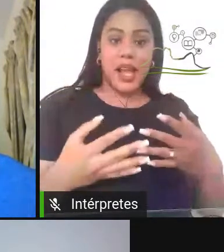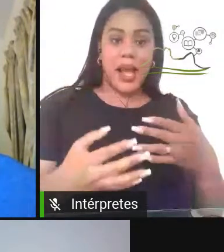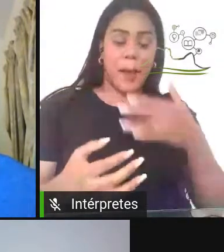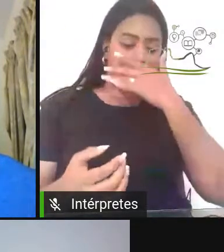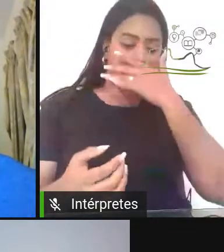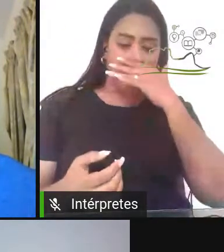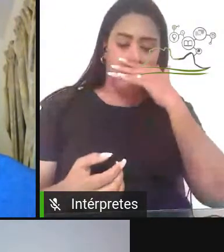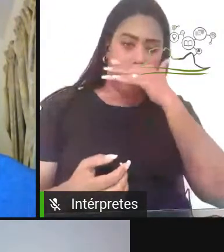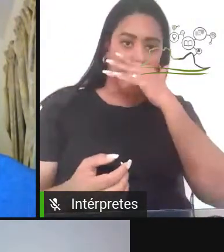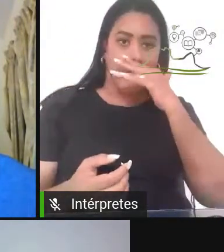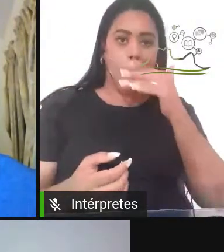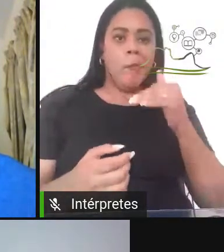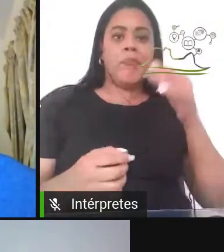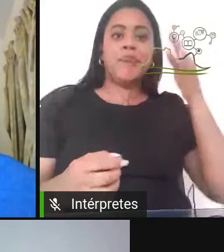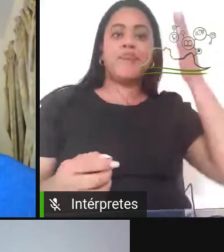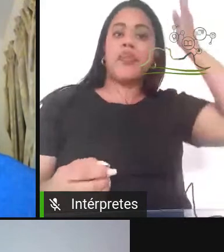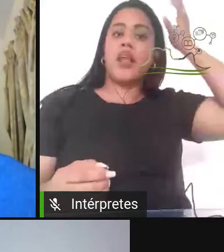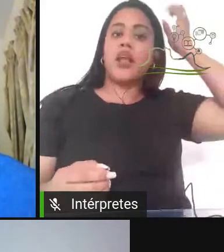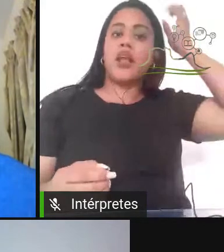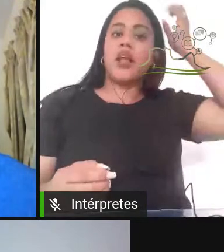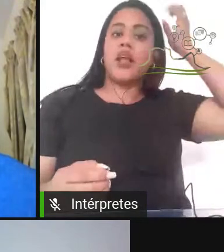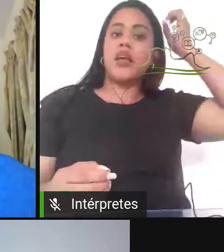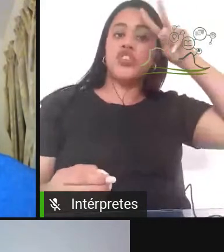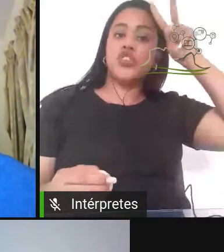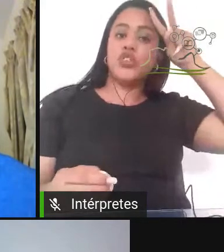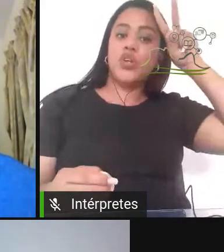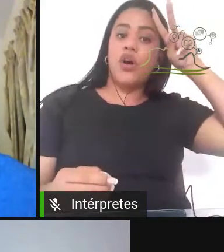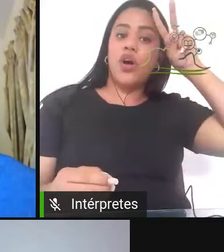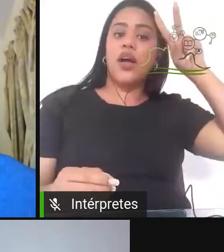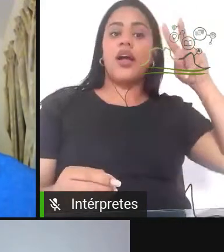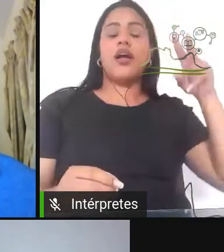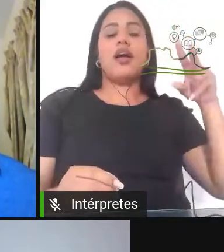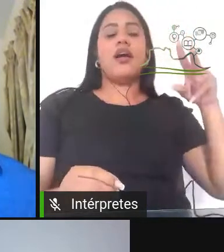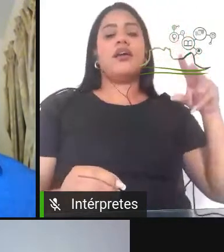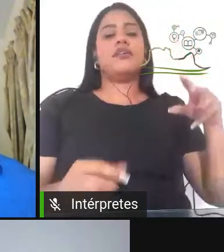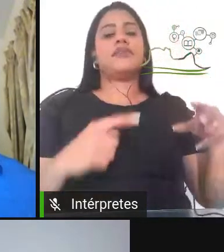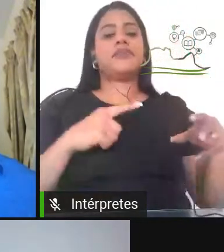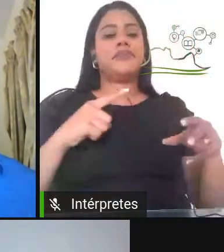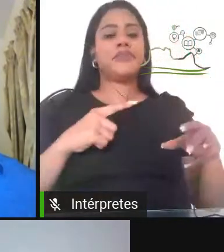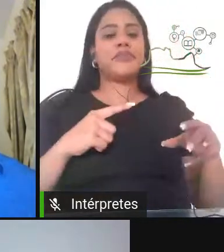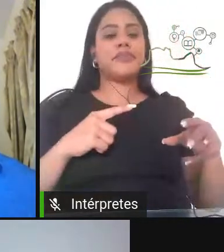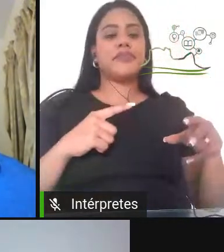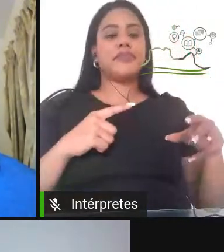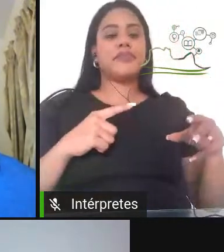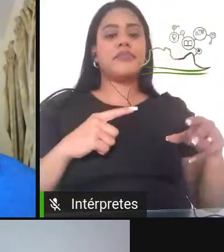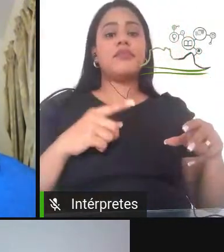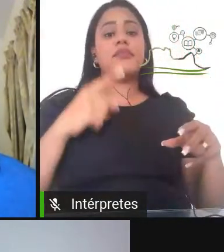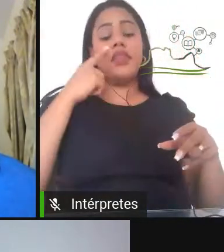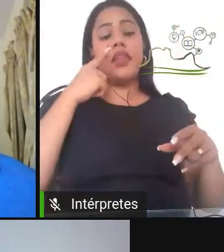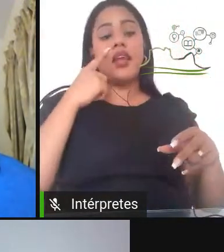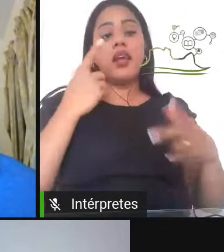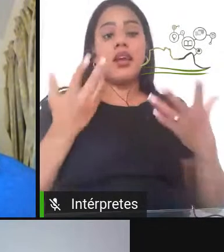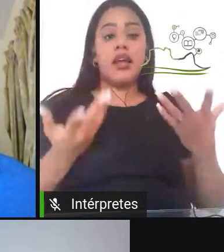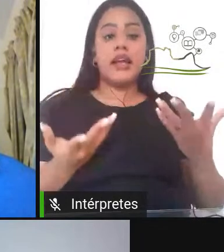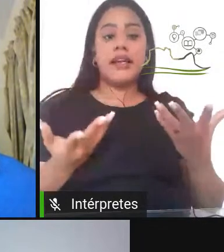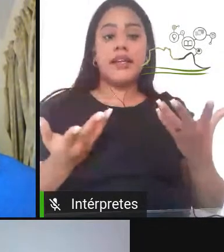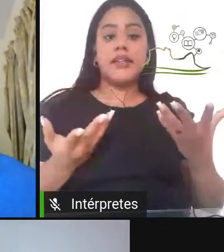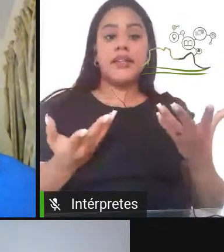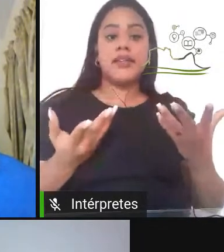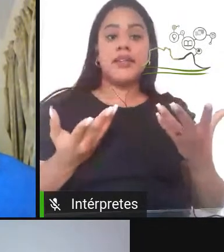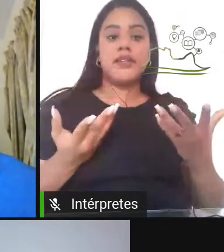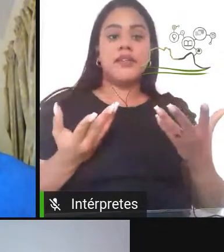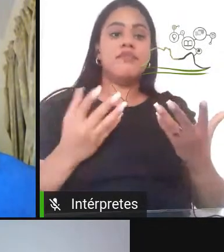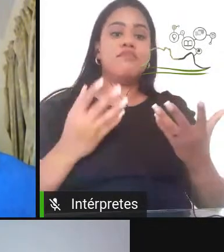que acaba vivendo nas vantagens que isso a confere. Há um sentido de simbolismo aí